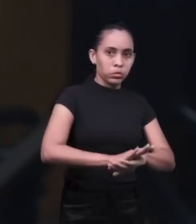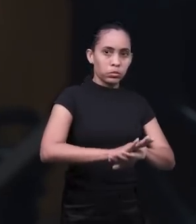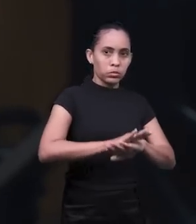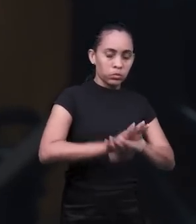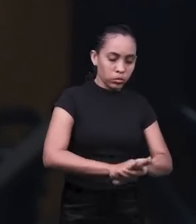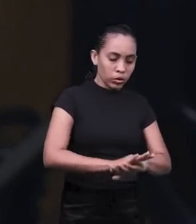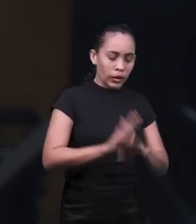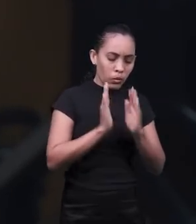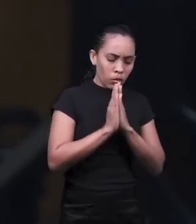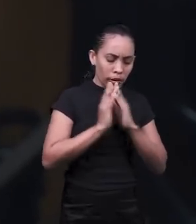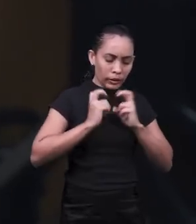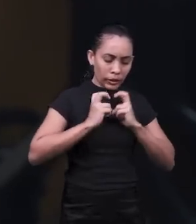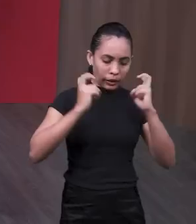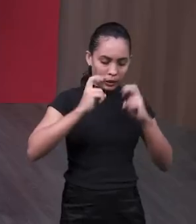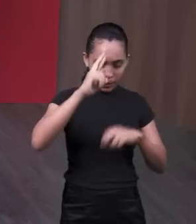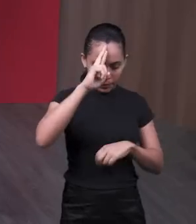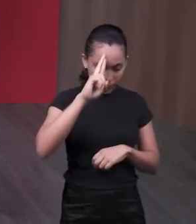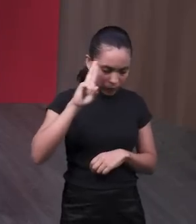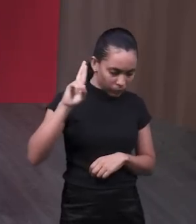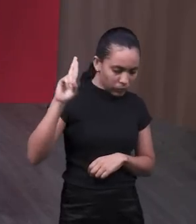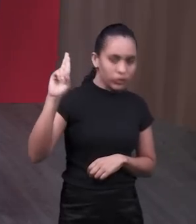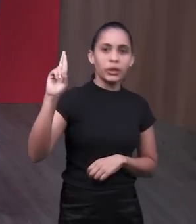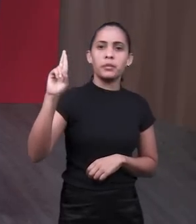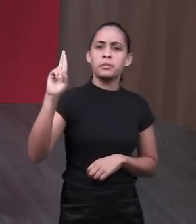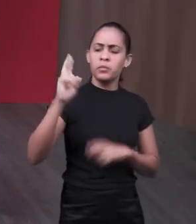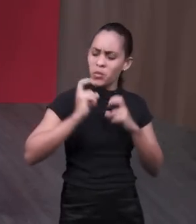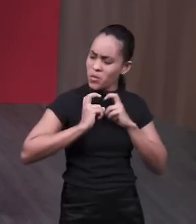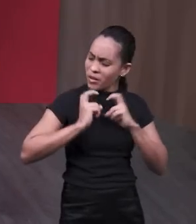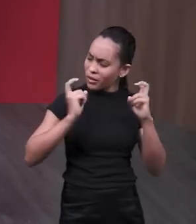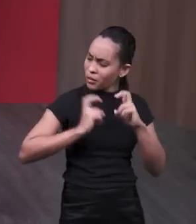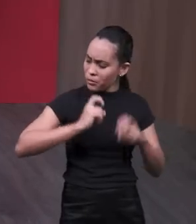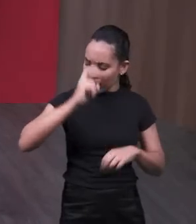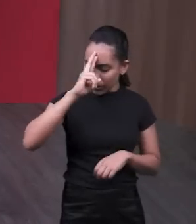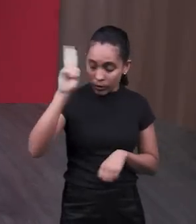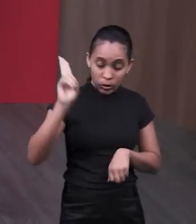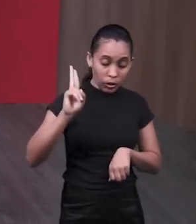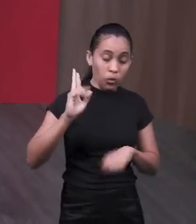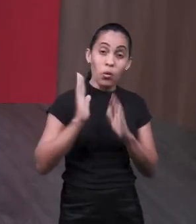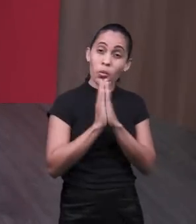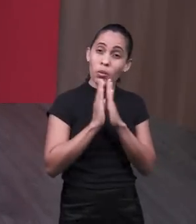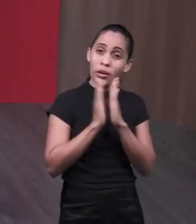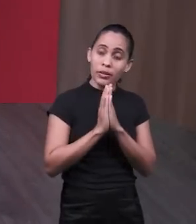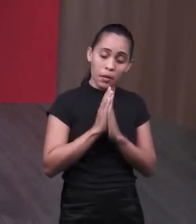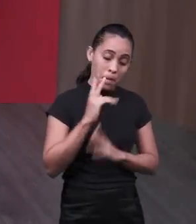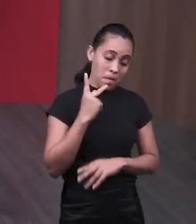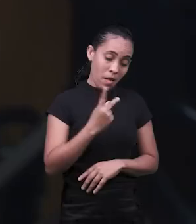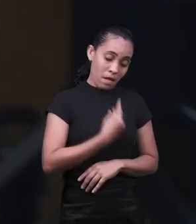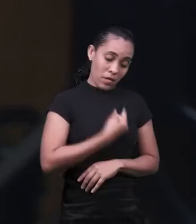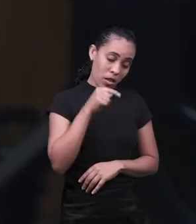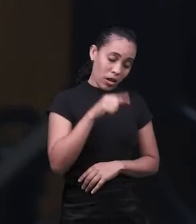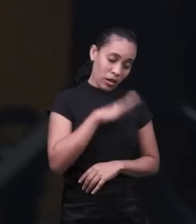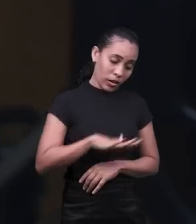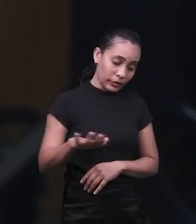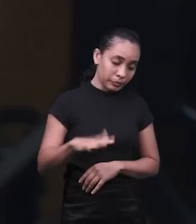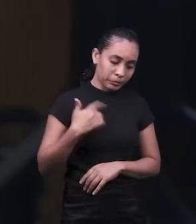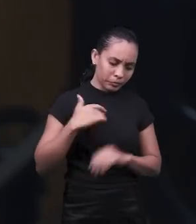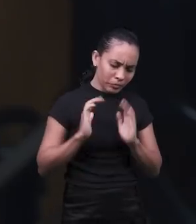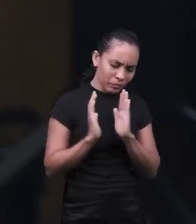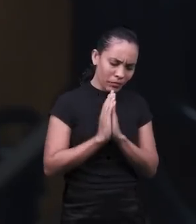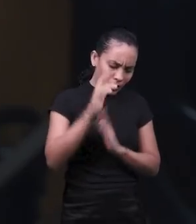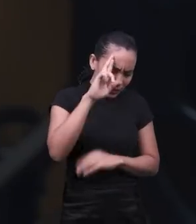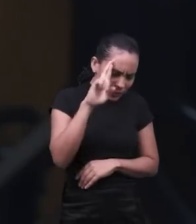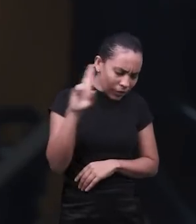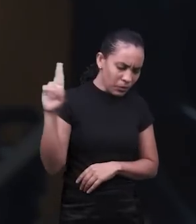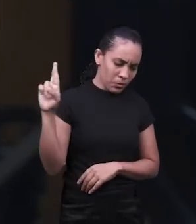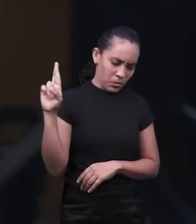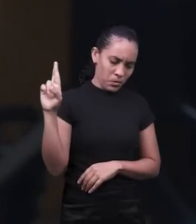compressão, mas em constante clamor, né? A gente estava falando, em constante clamor e oração ali pela vida daquela criança. E a minha